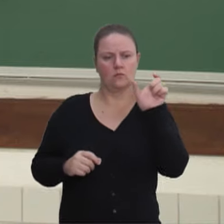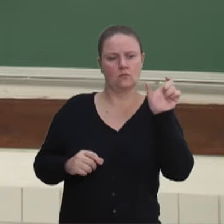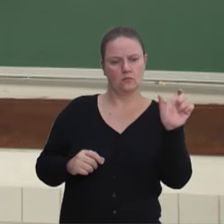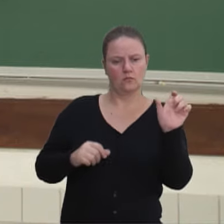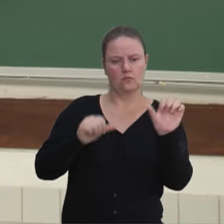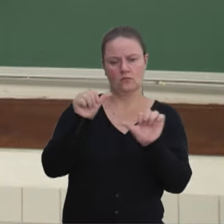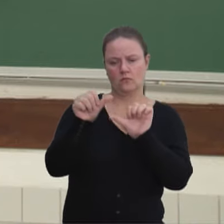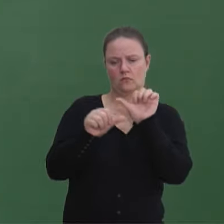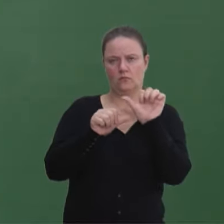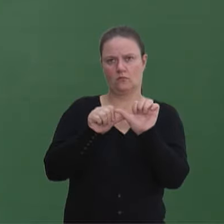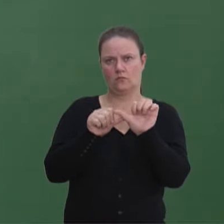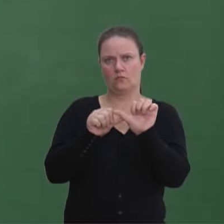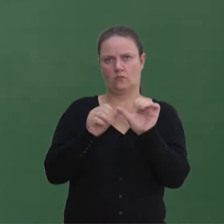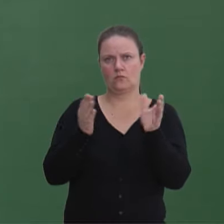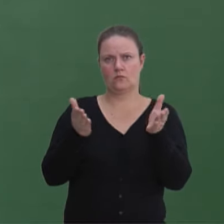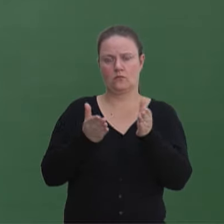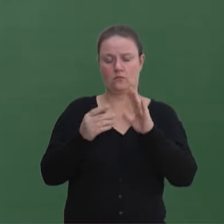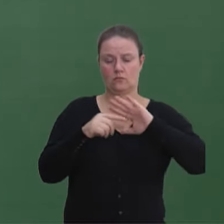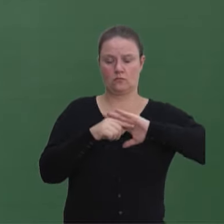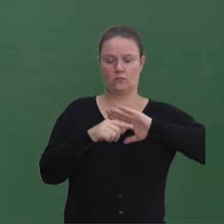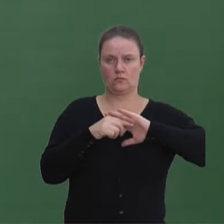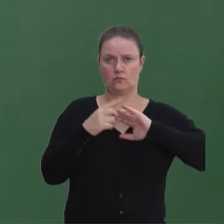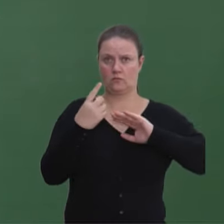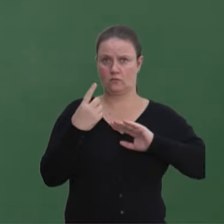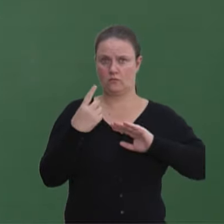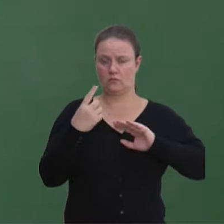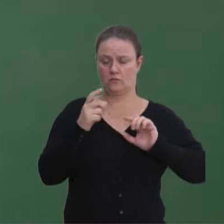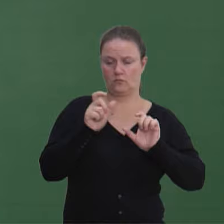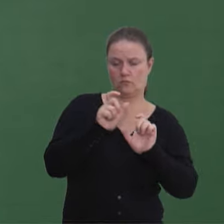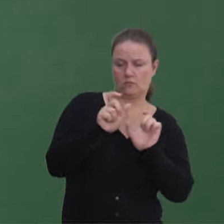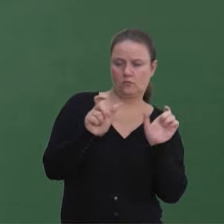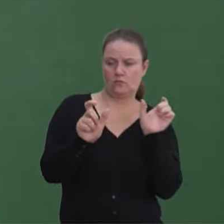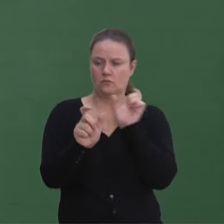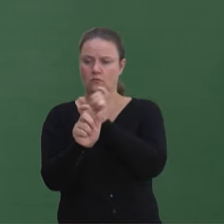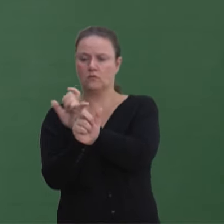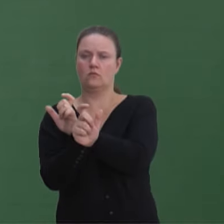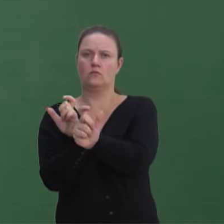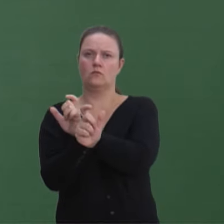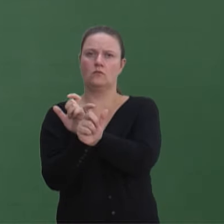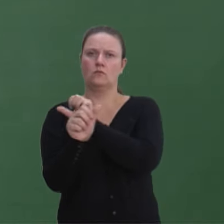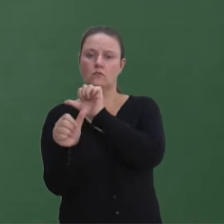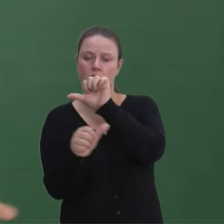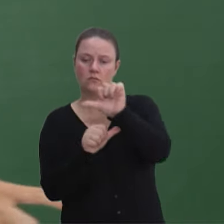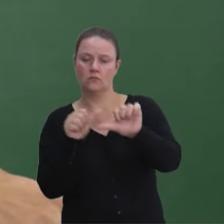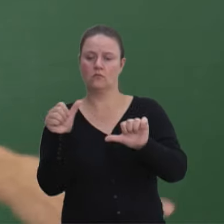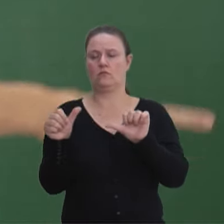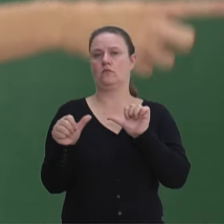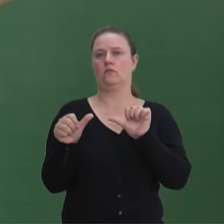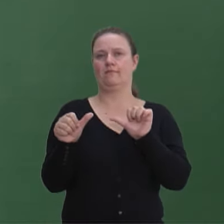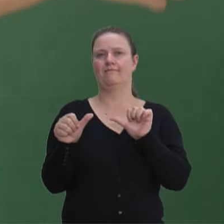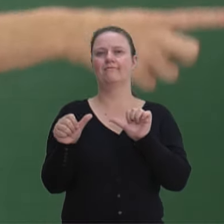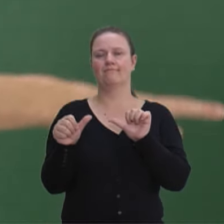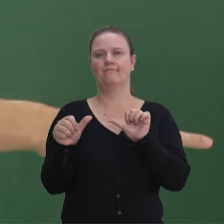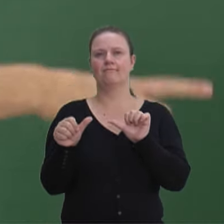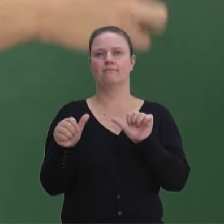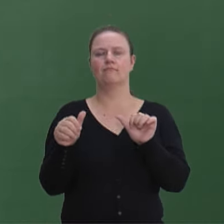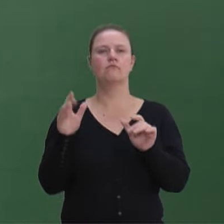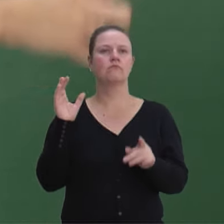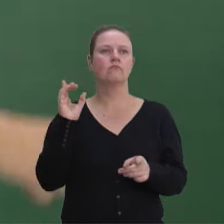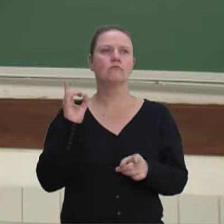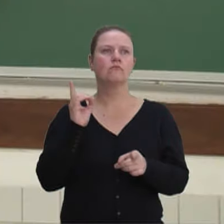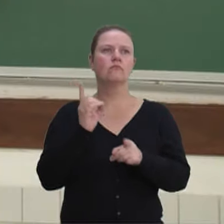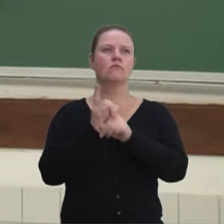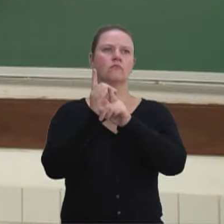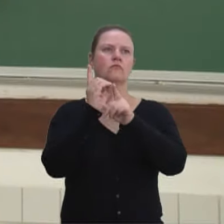igualdade e vou levar meu menos 1 para o lado de lá da igualdade, né? Para mim chegar mais ou menos